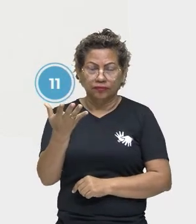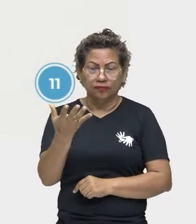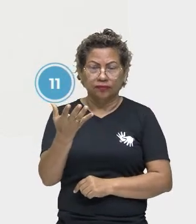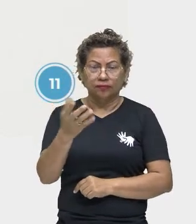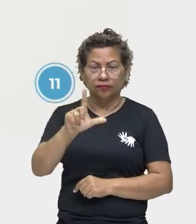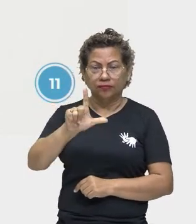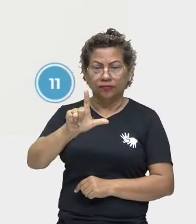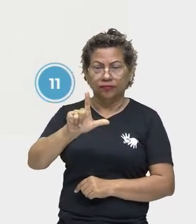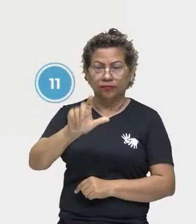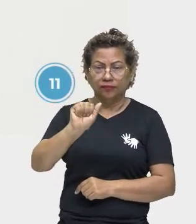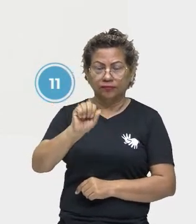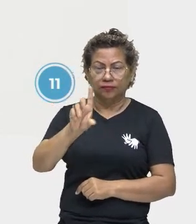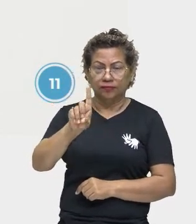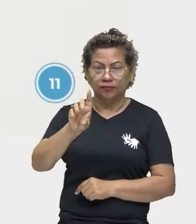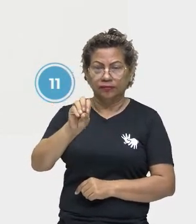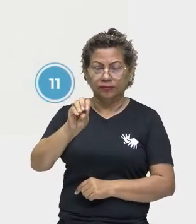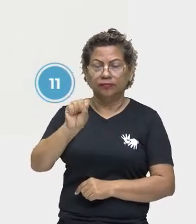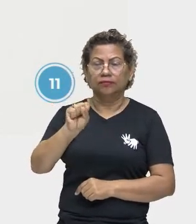lados.